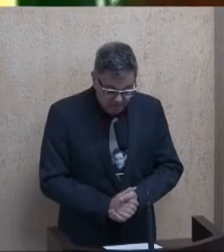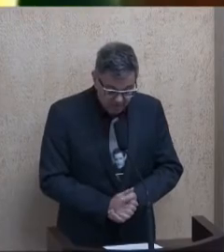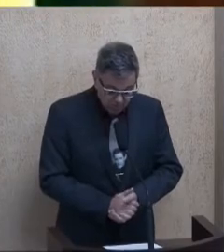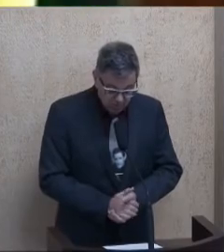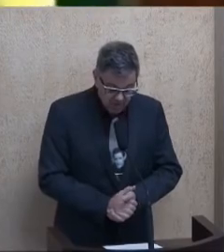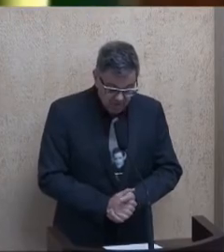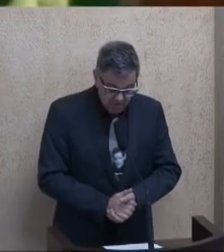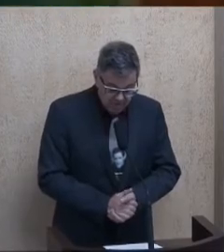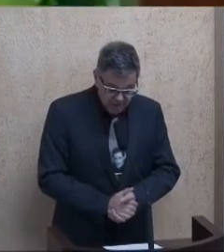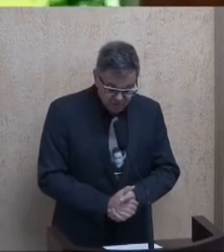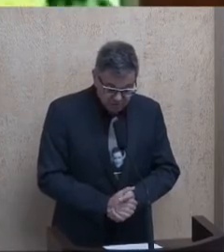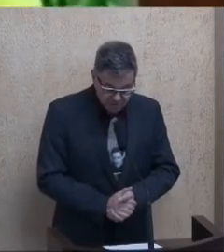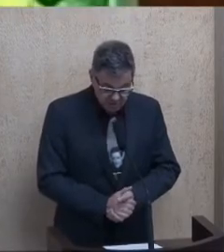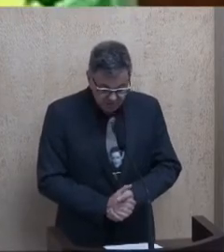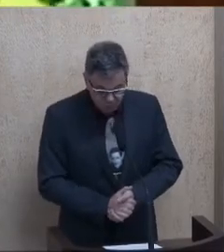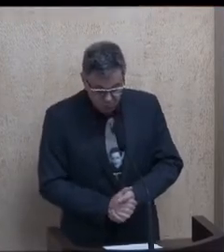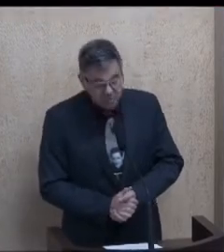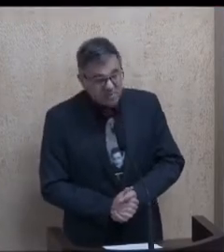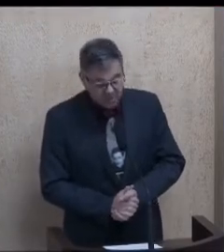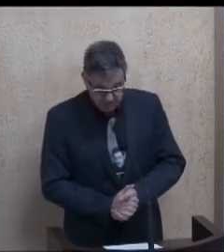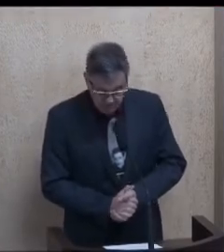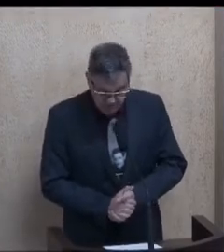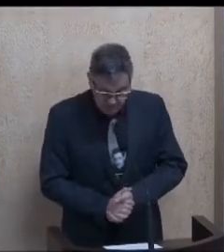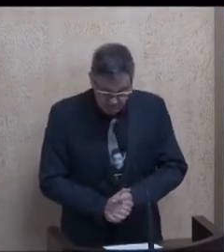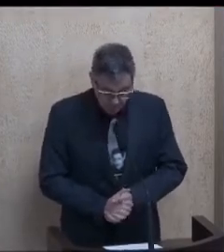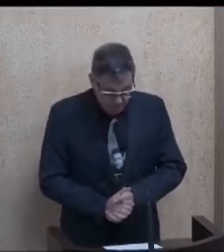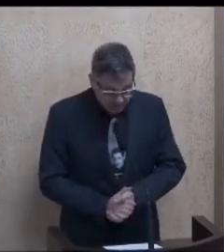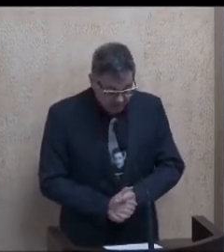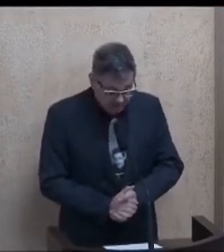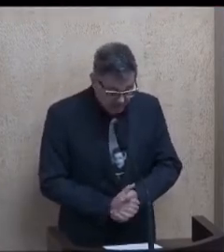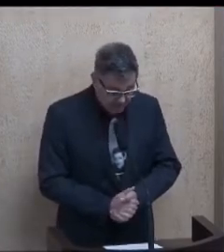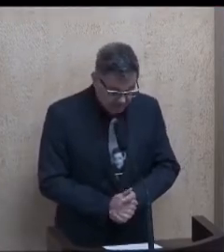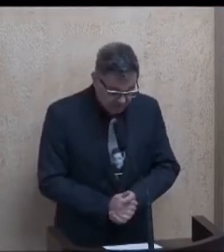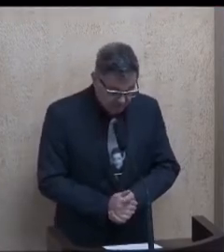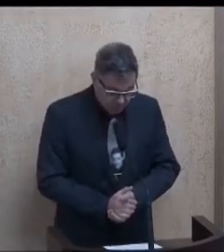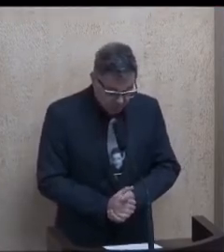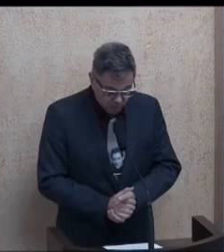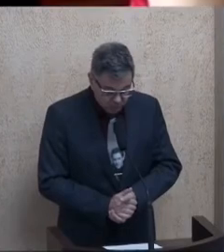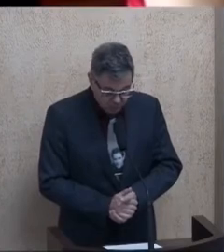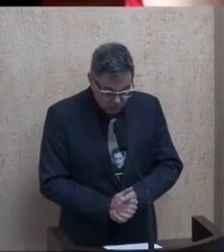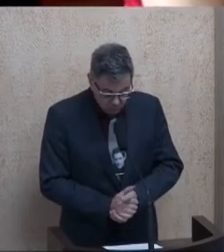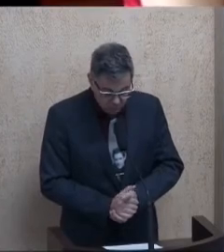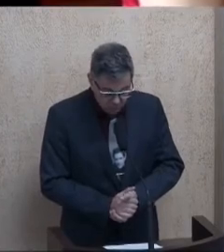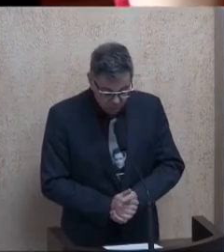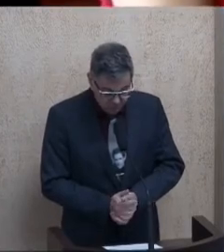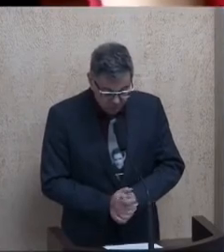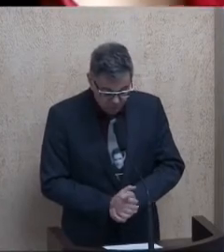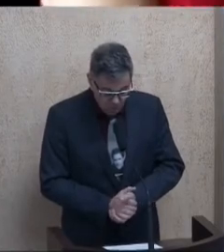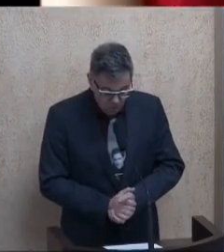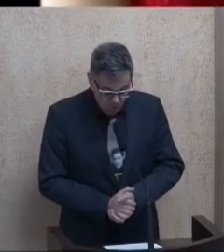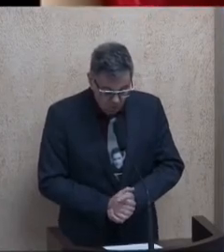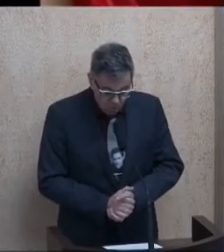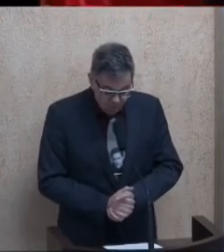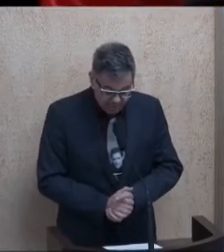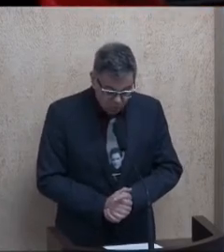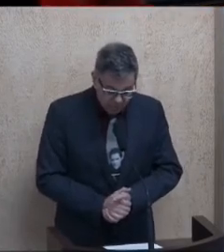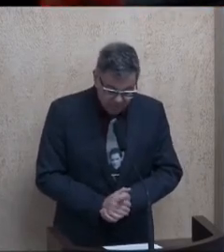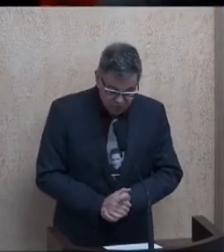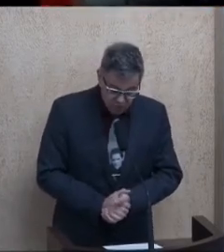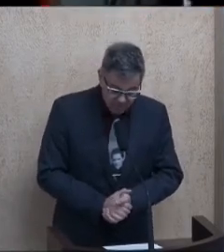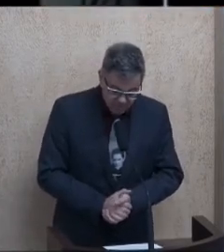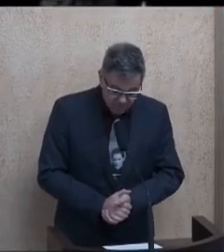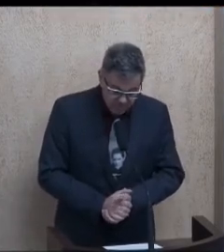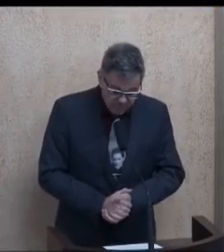dos aparelhos, imagens e filmes, sendo uma referência na produção de vídeos. Uma das